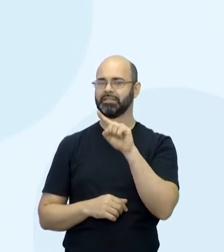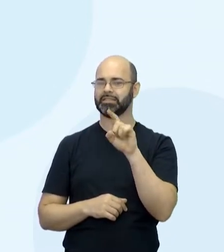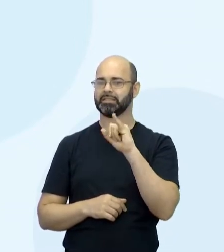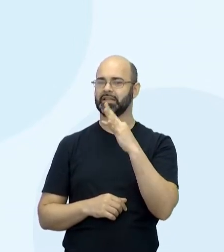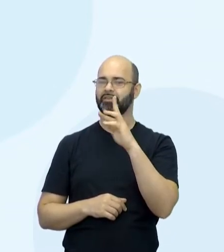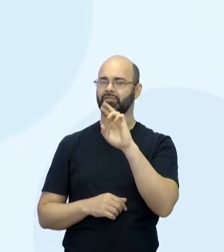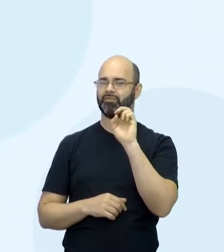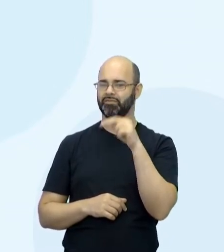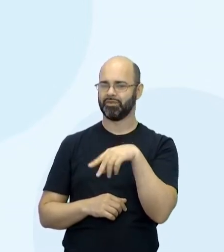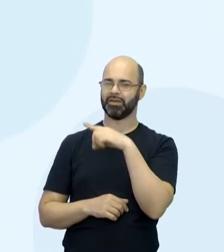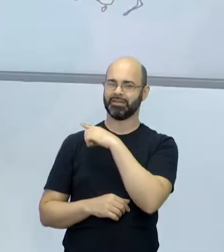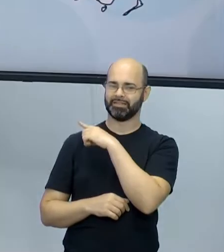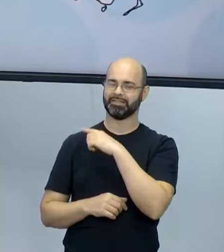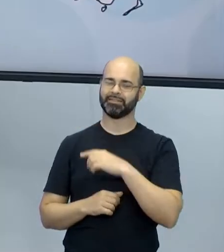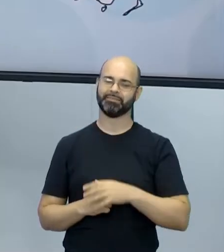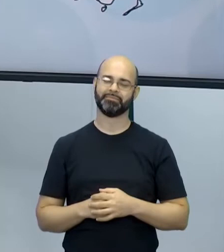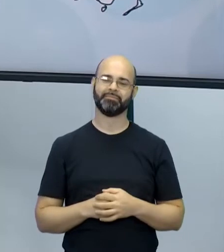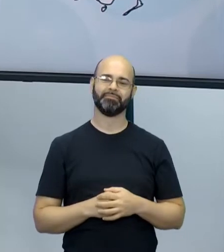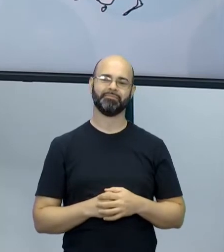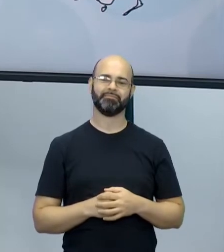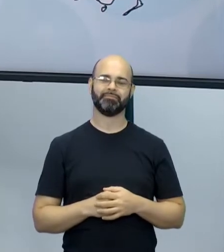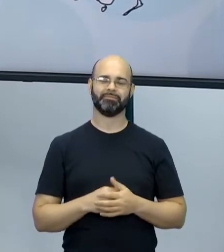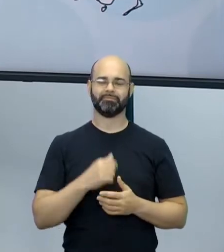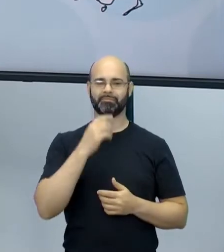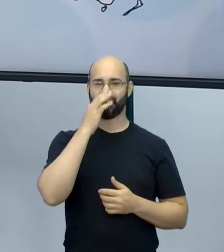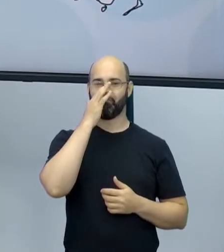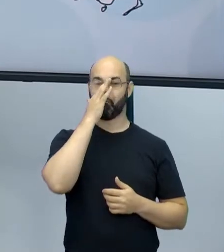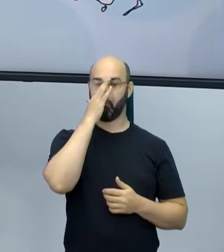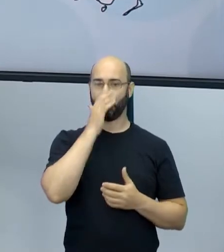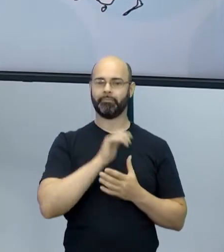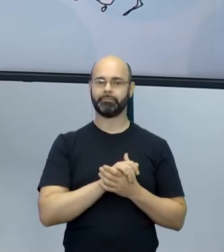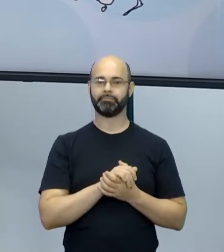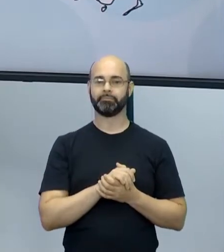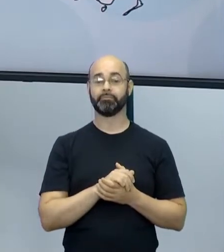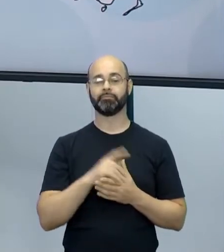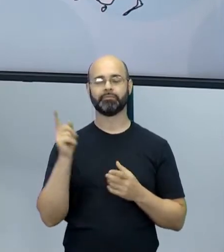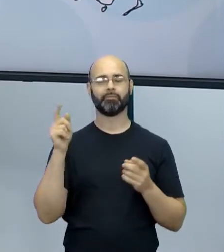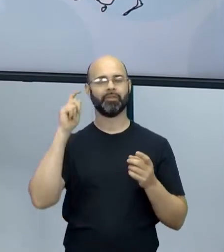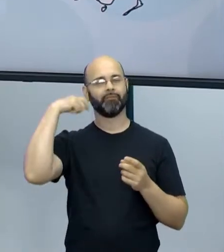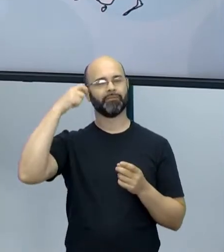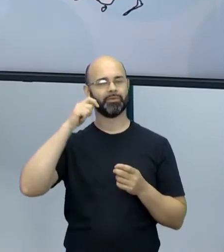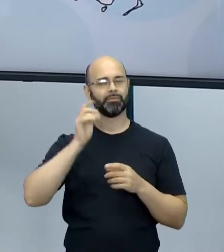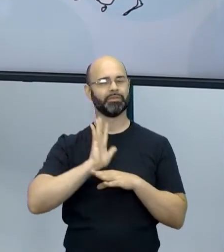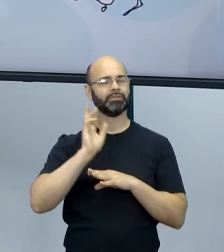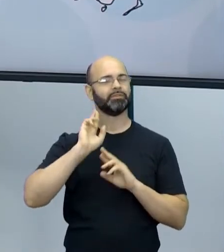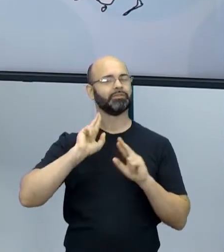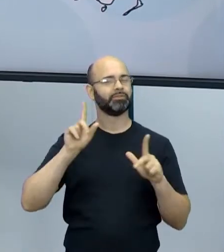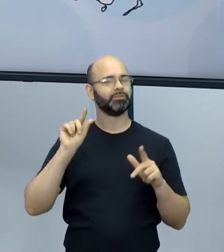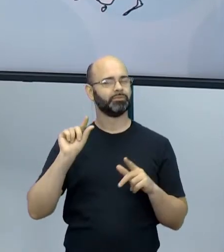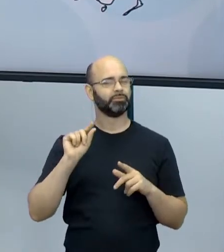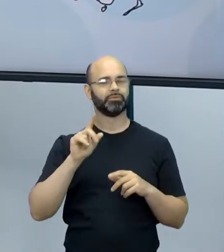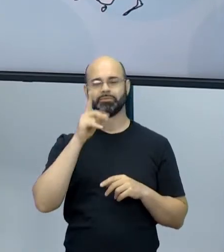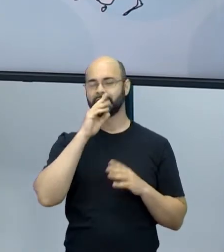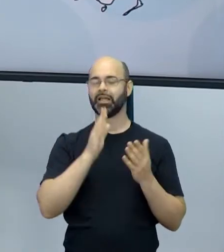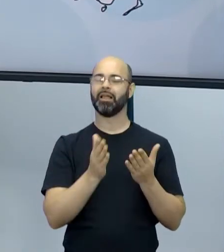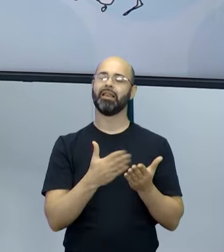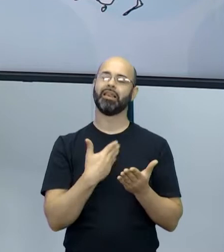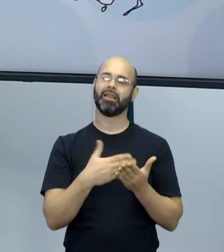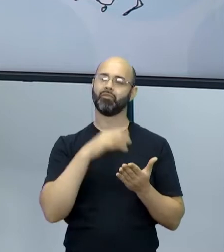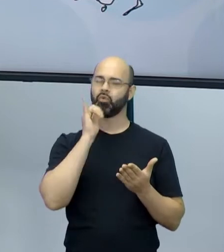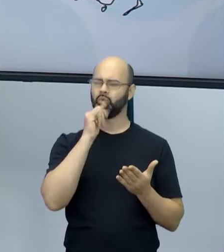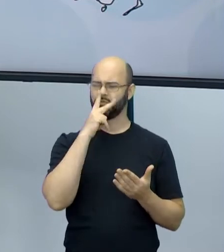aqui. O Relato Selvagem, ele, na verdade, é um filme que é um pouco diferente. Ele, na verdade, é como se fosse um livro de contos. Eu acho que